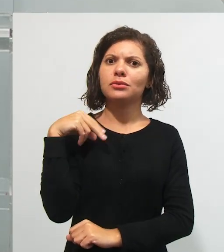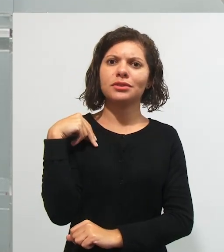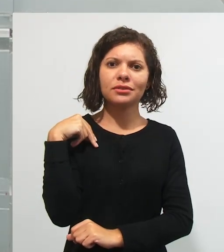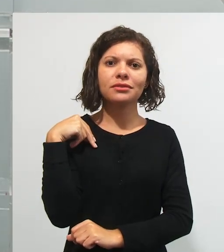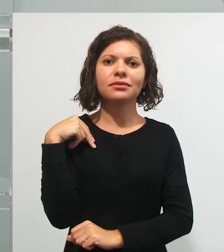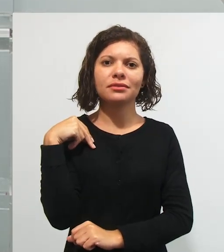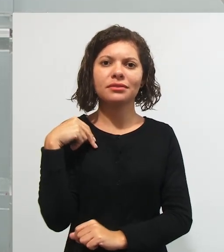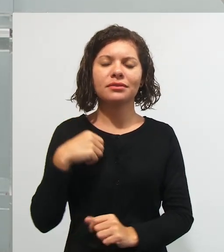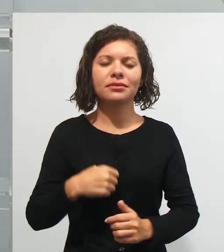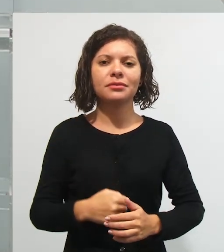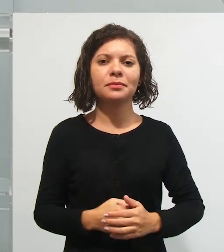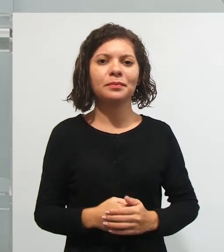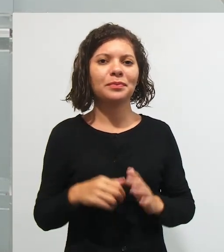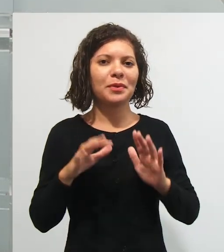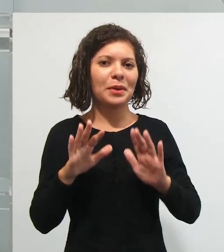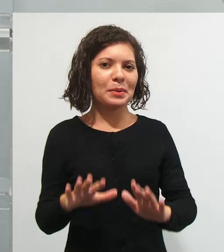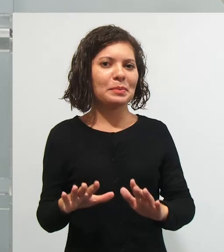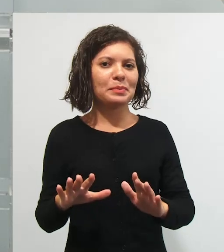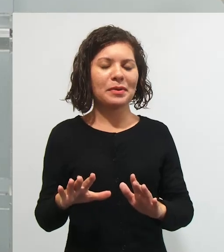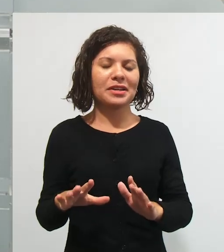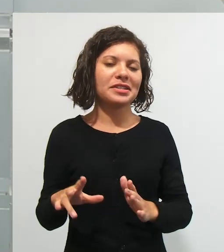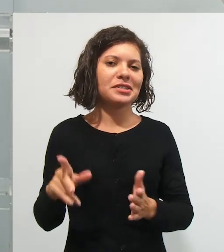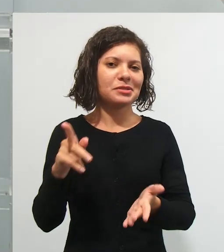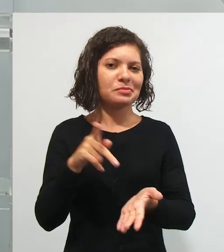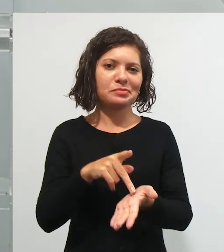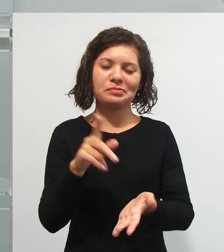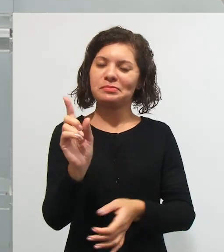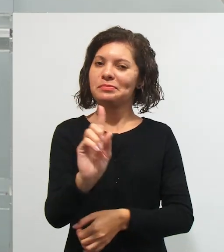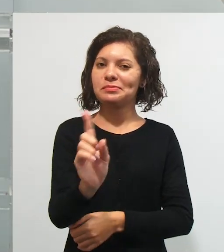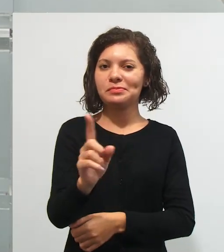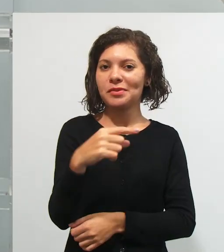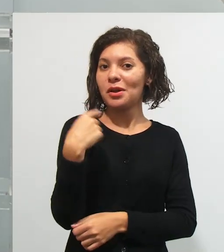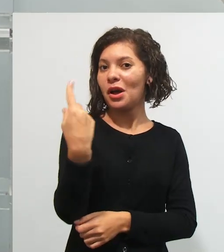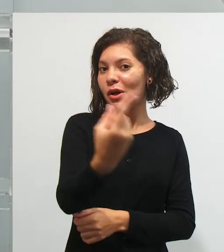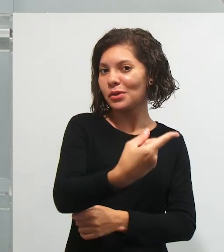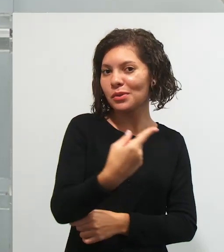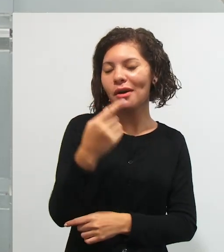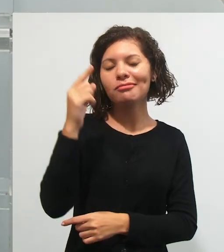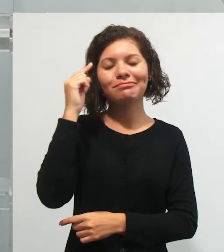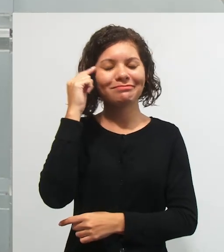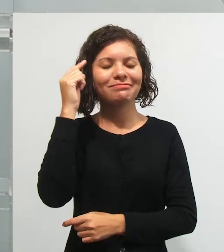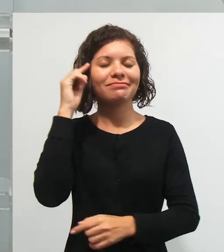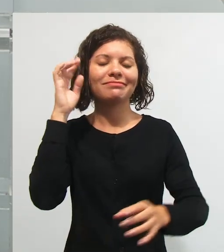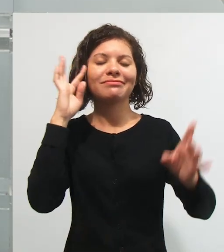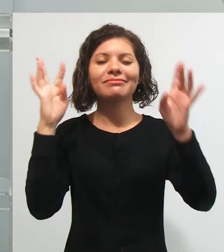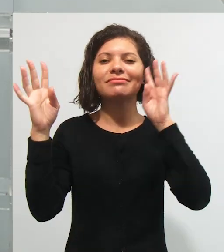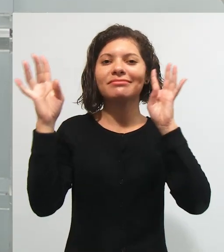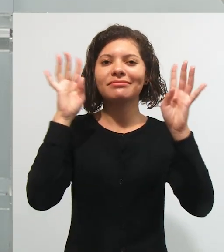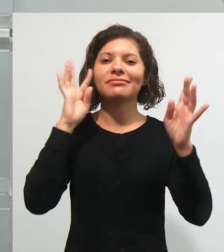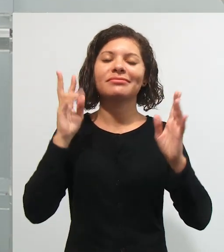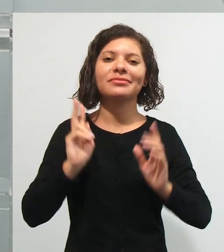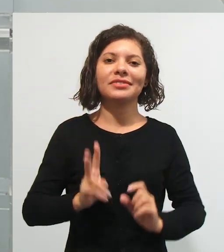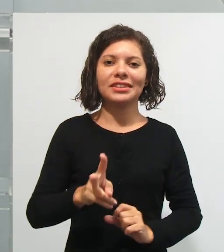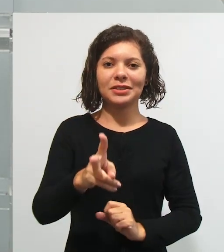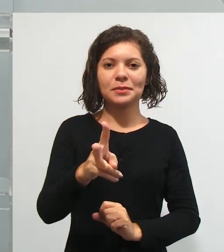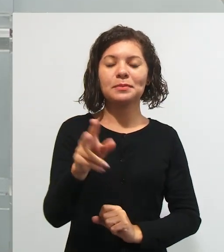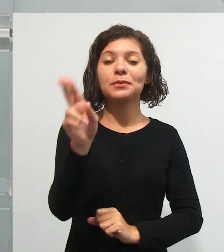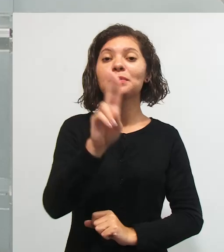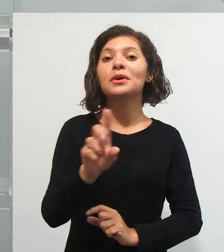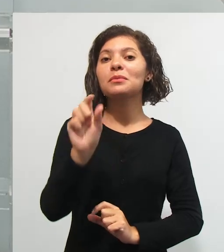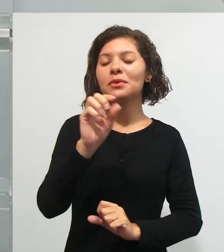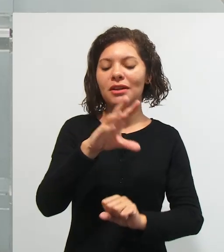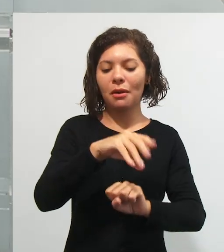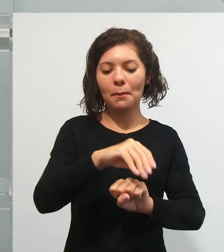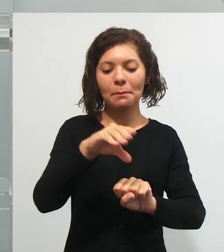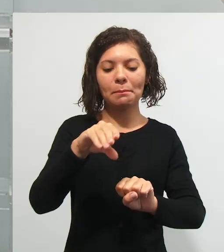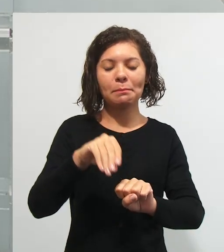Mas a gente sabe que isso não é verdade. Nós somos seres pensantes e trabalhamos com o conhecimento. E é por isso que a gente entende o conhecimento